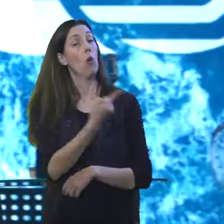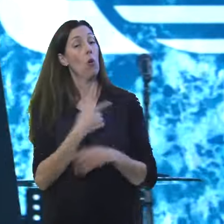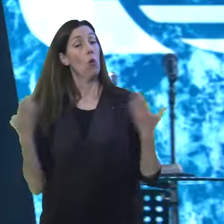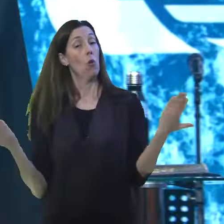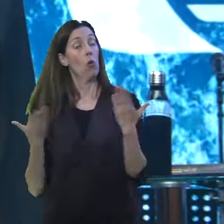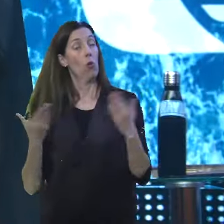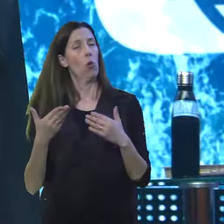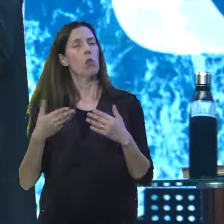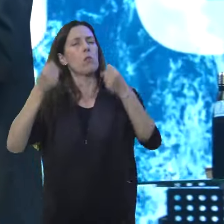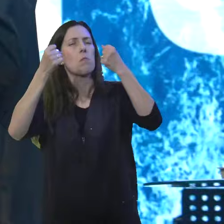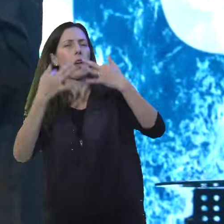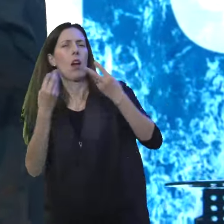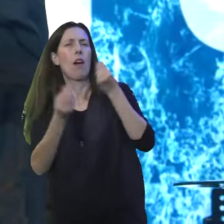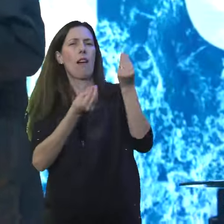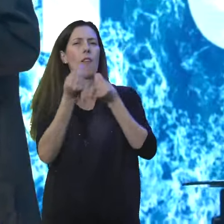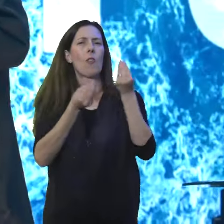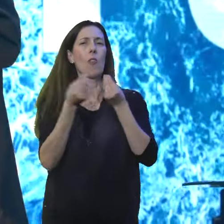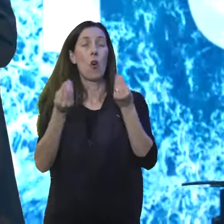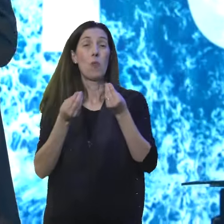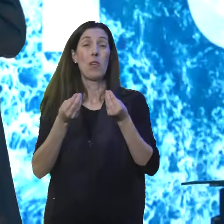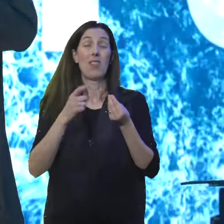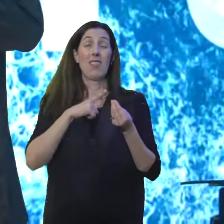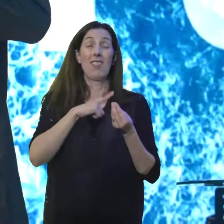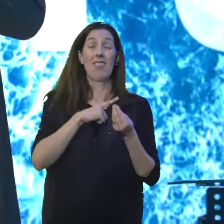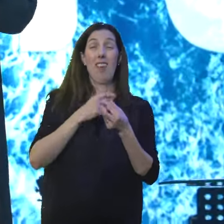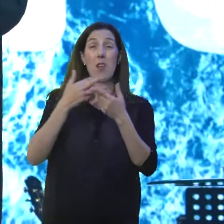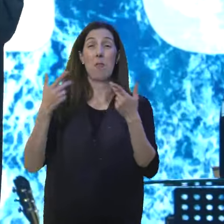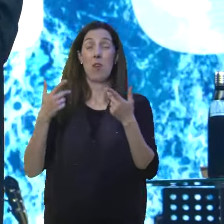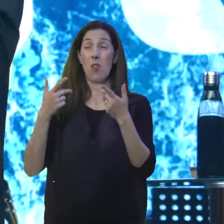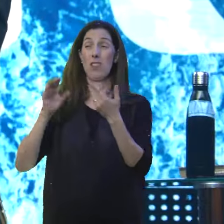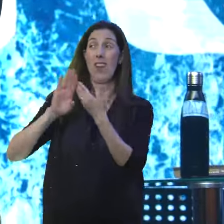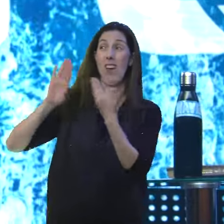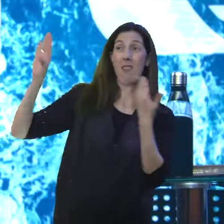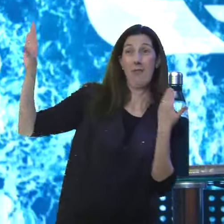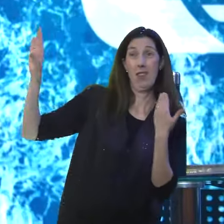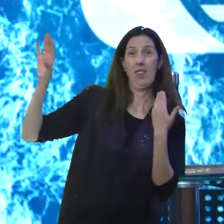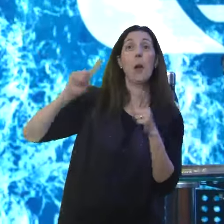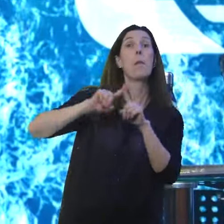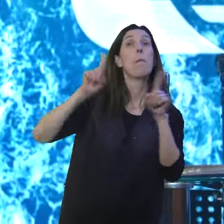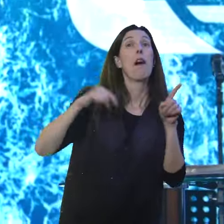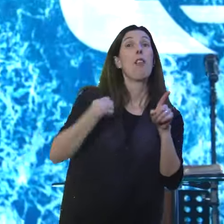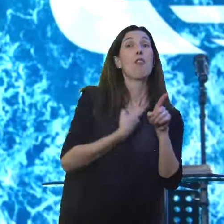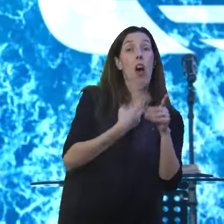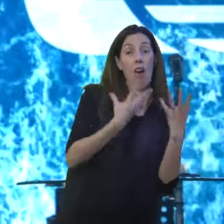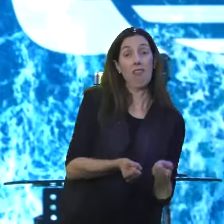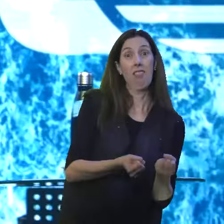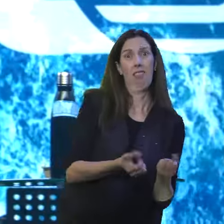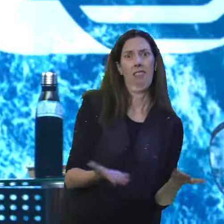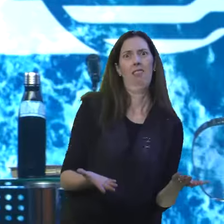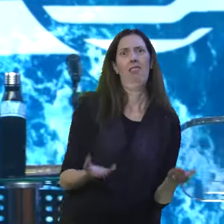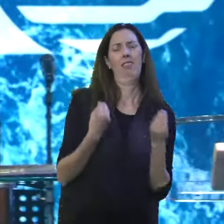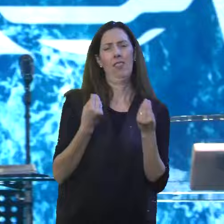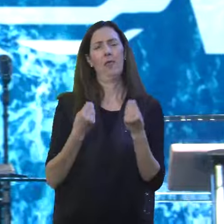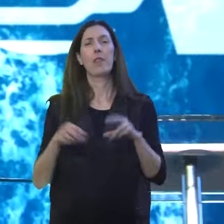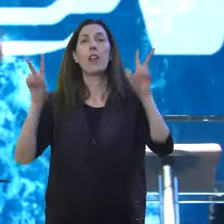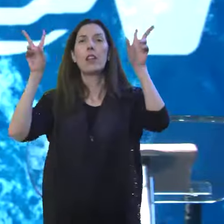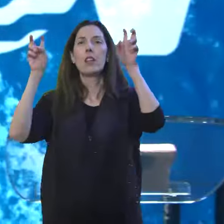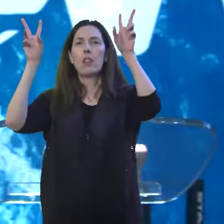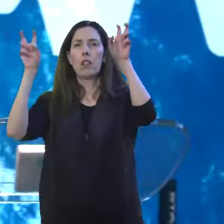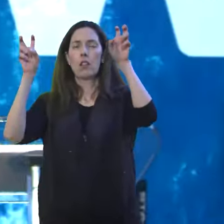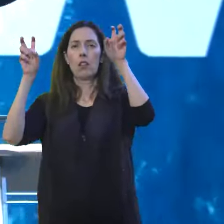que nos afasta de Deus, mas que geralmente a gente aceita. O título da mensagem de hoje